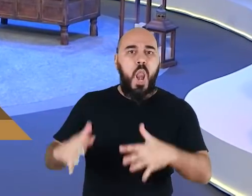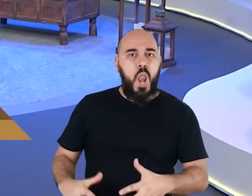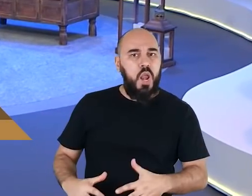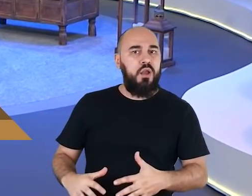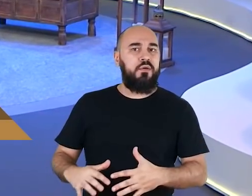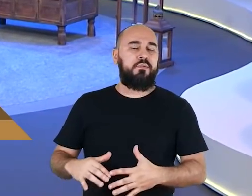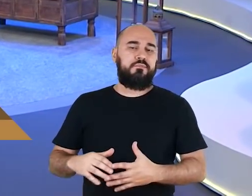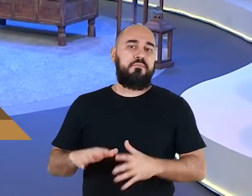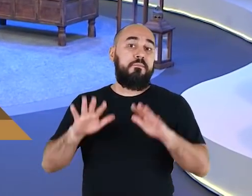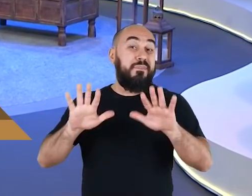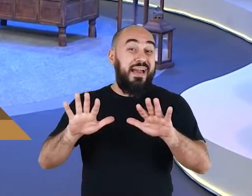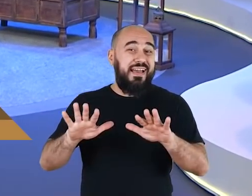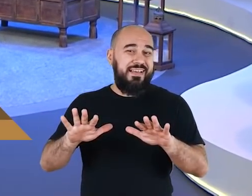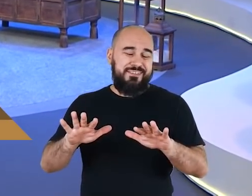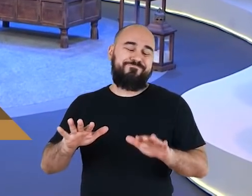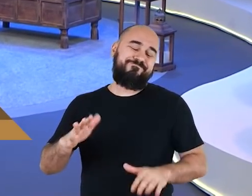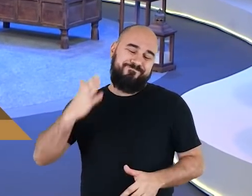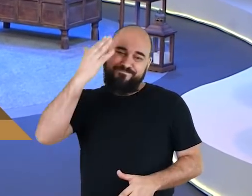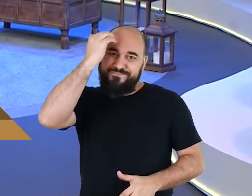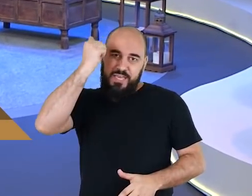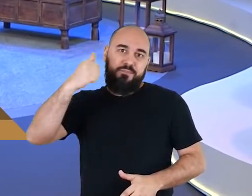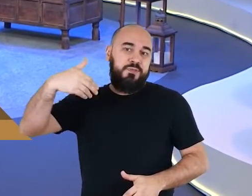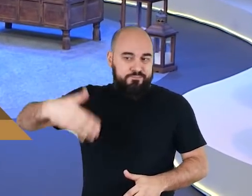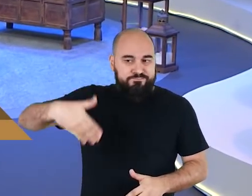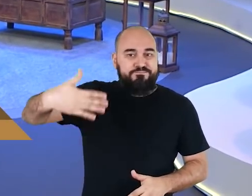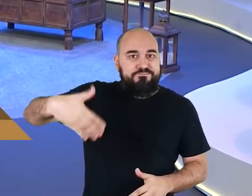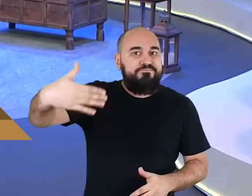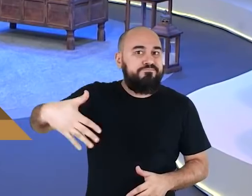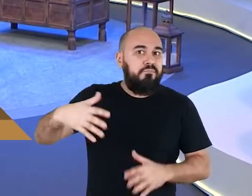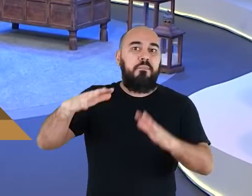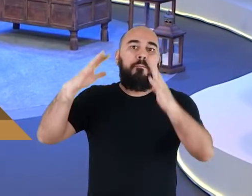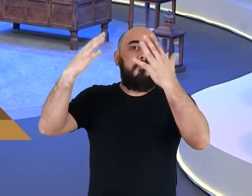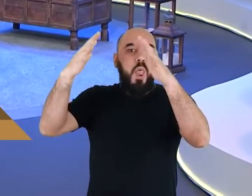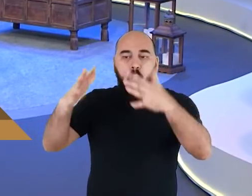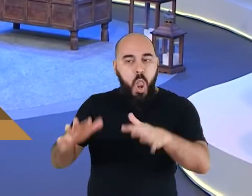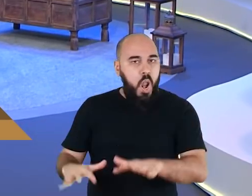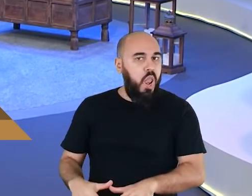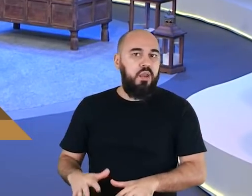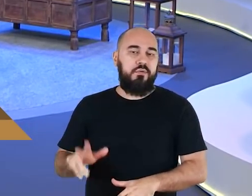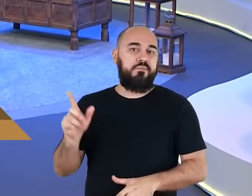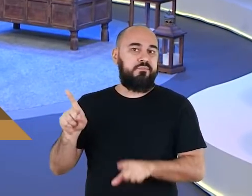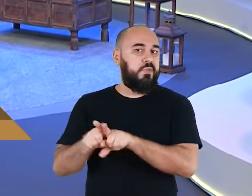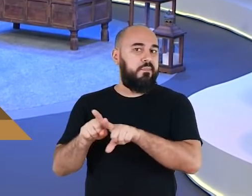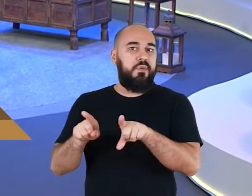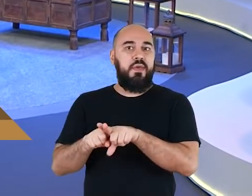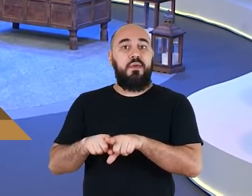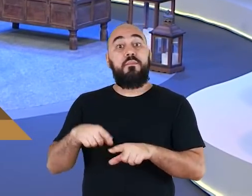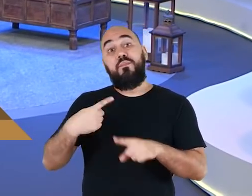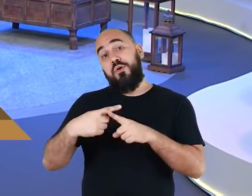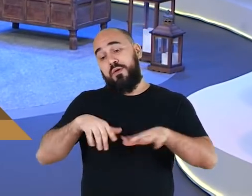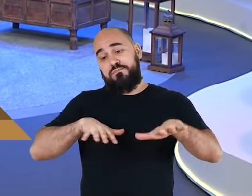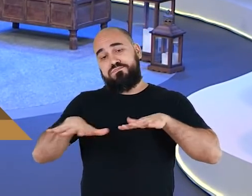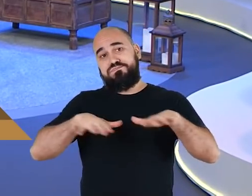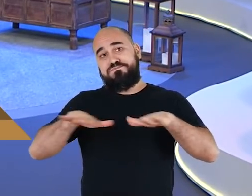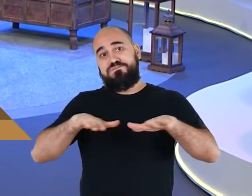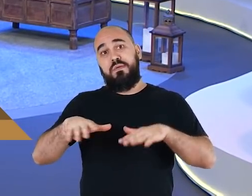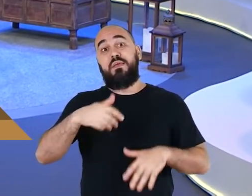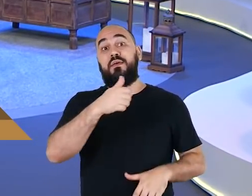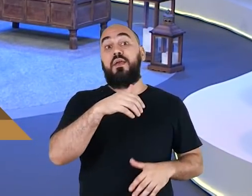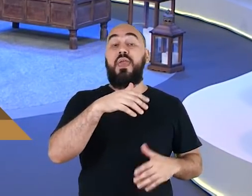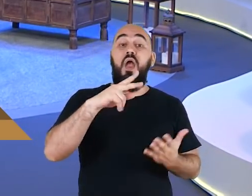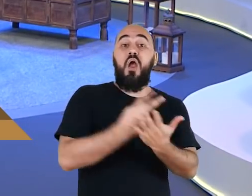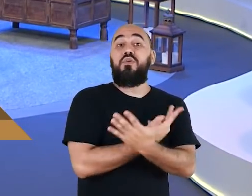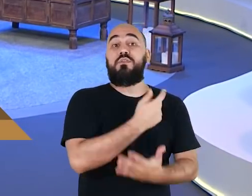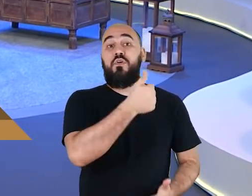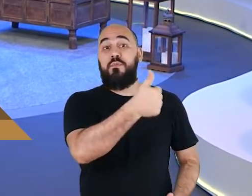antigo. Mas, como aconteceu com os seus pares, ele também foi destruído, desta vez por um terremoto ocorrido em